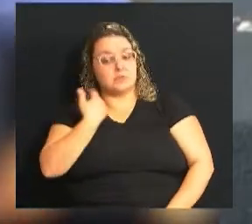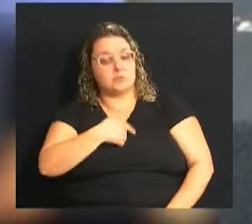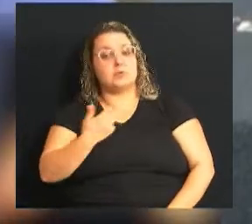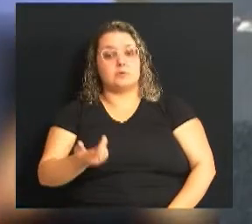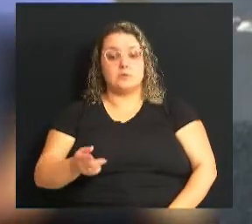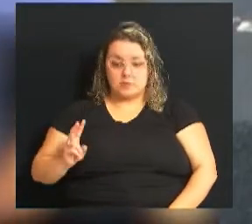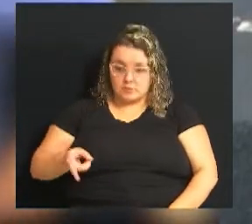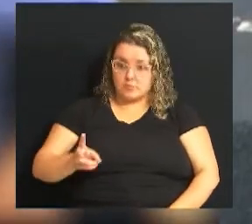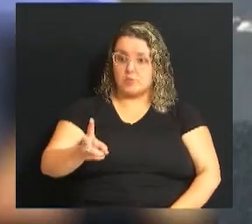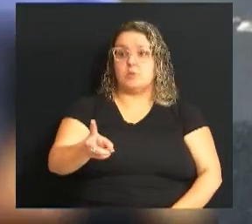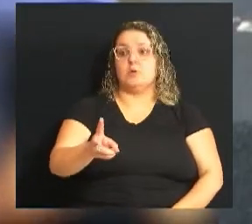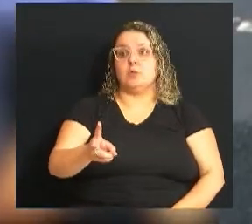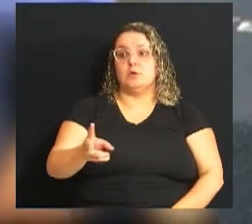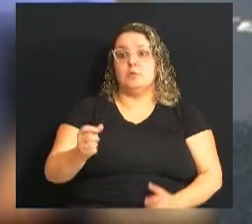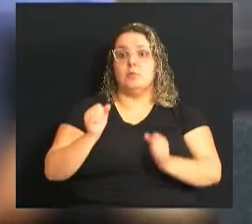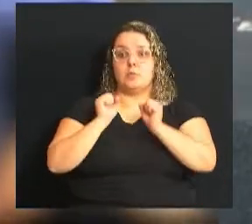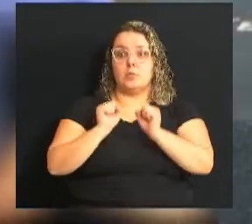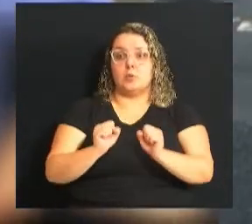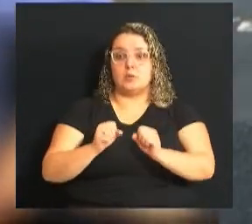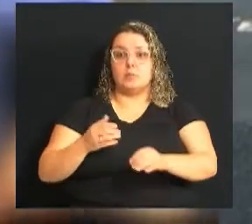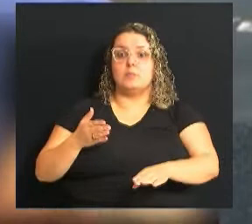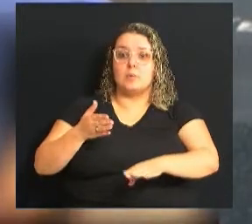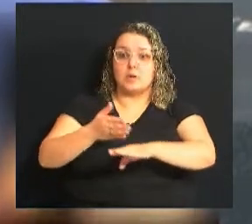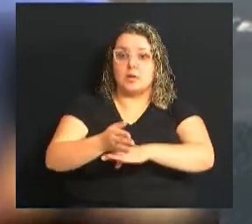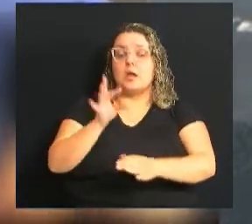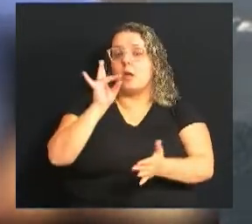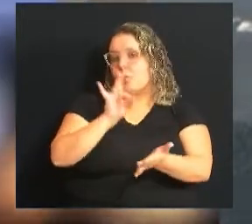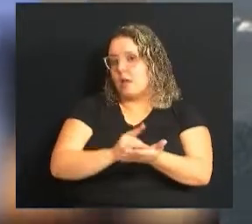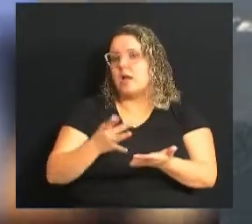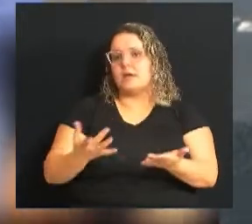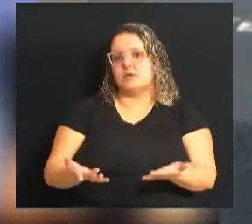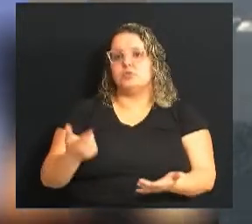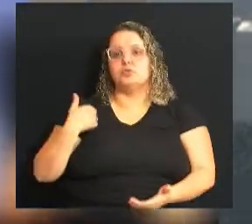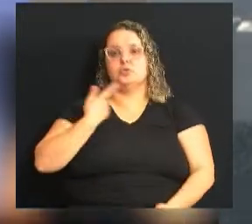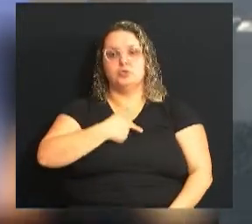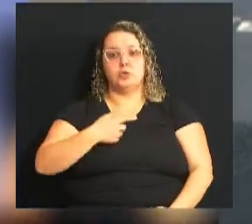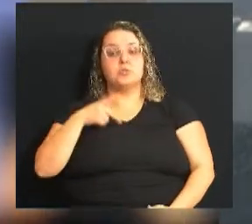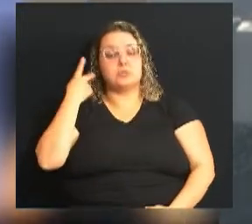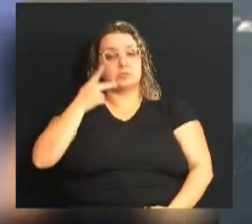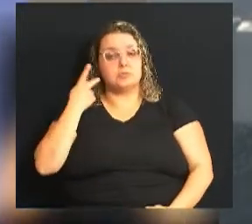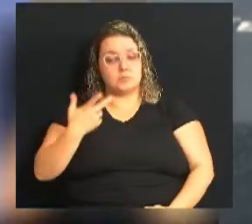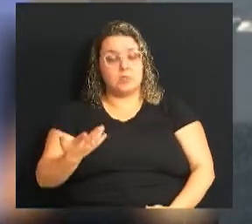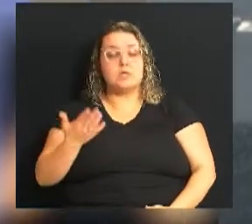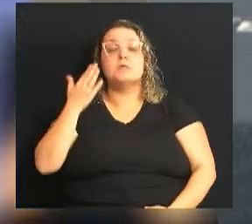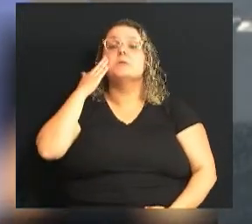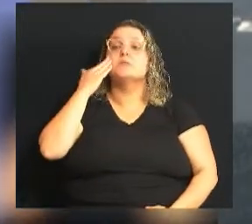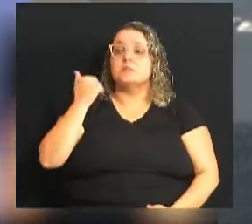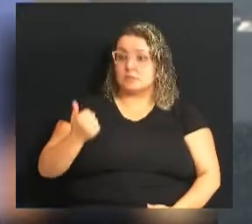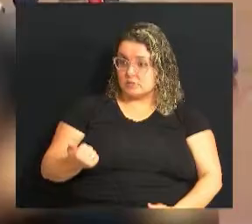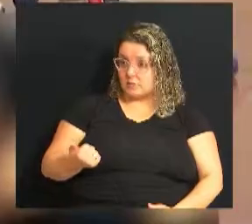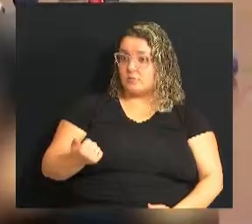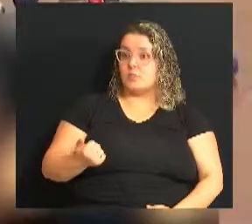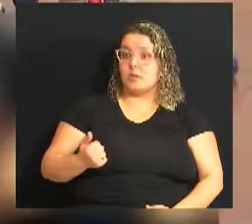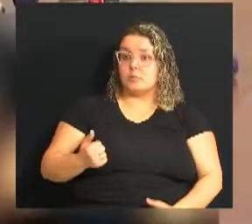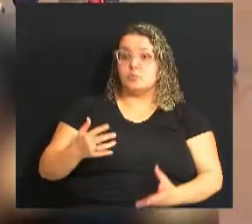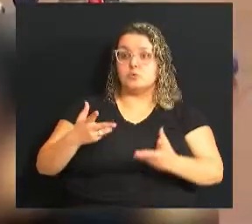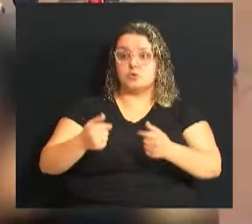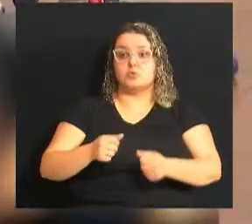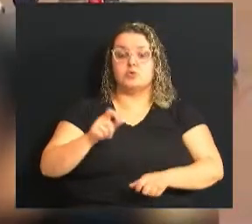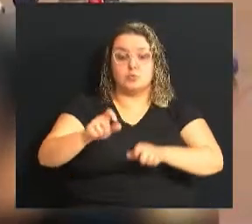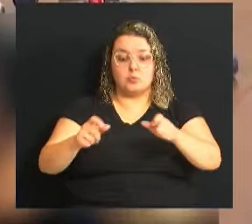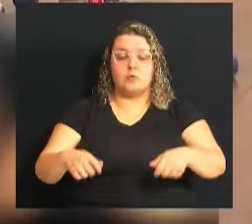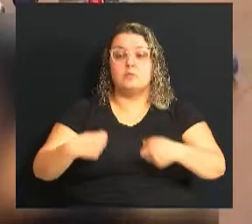permanente, vamos poder participar. E realmente, eu acho que nós que somos vereadores, sabemos muito do que o povo precisa.